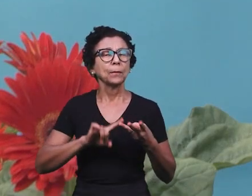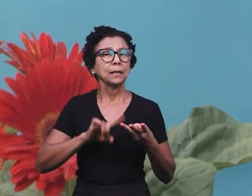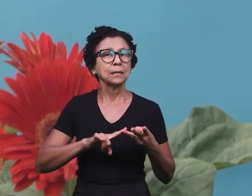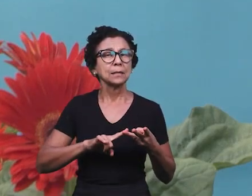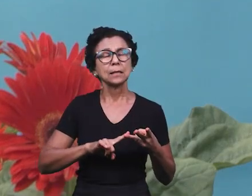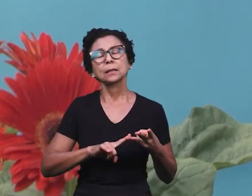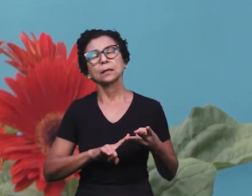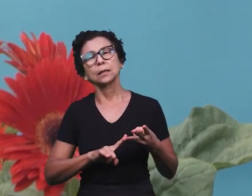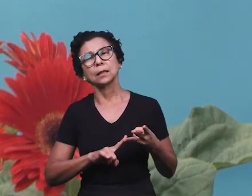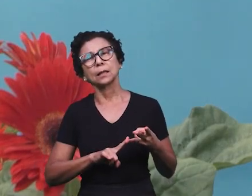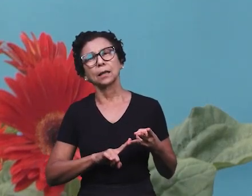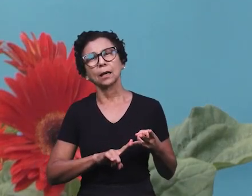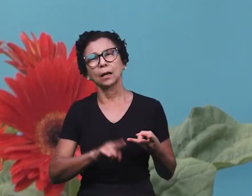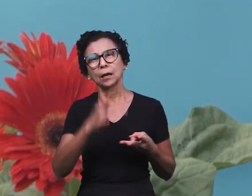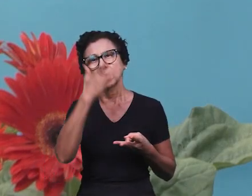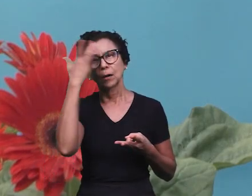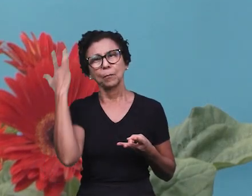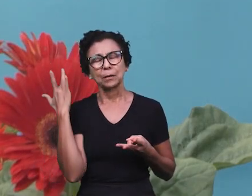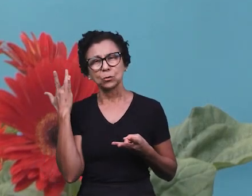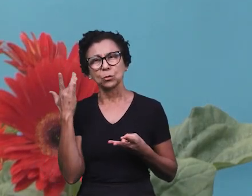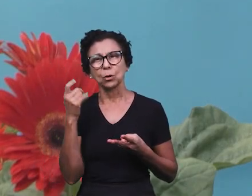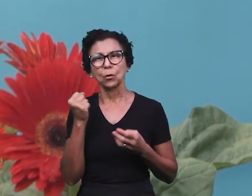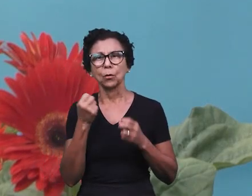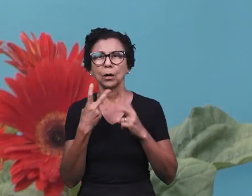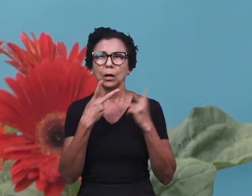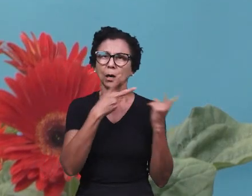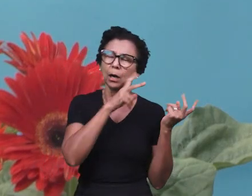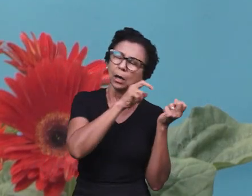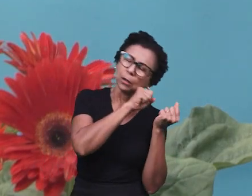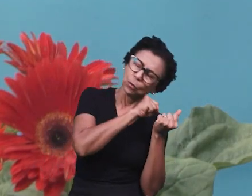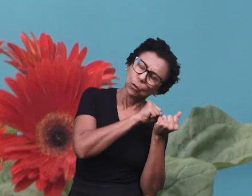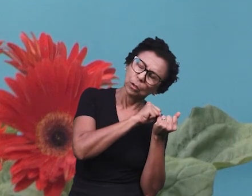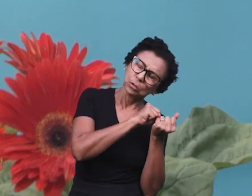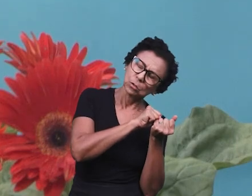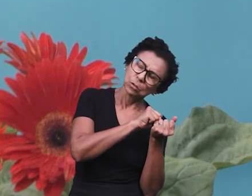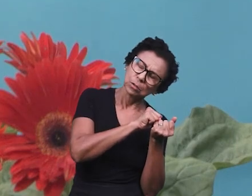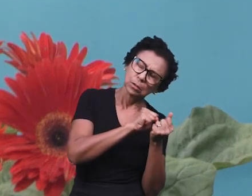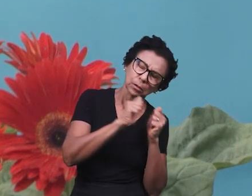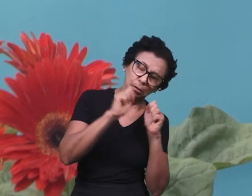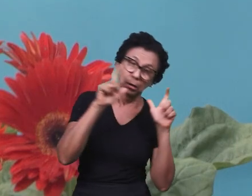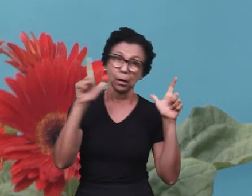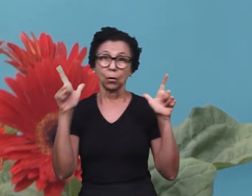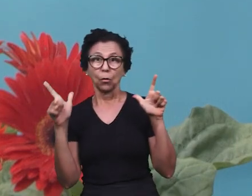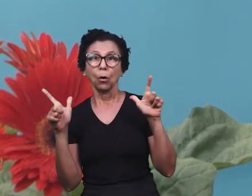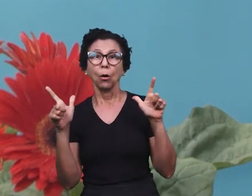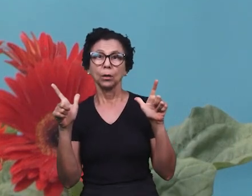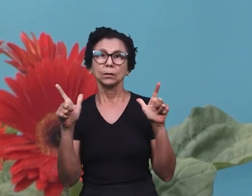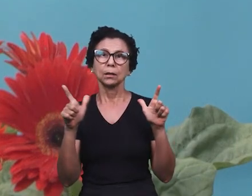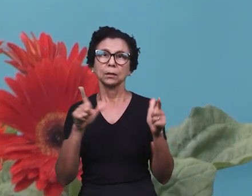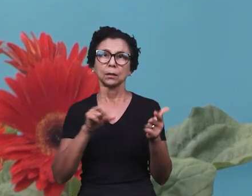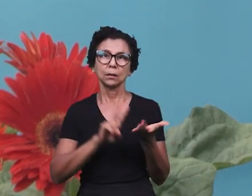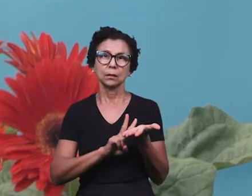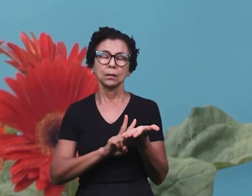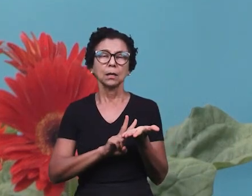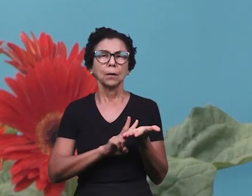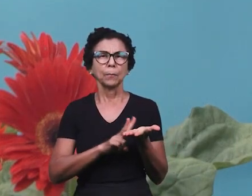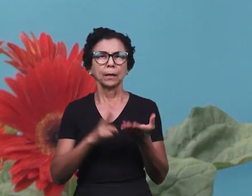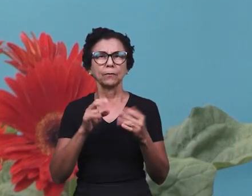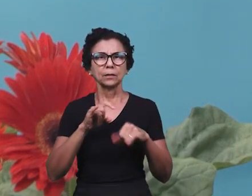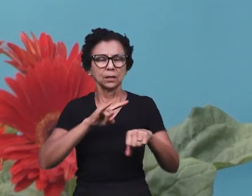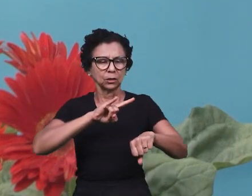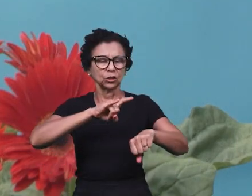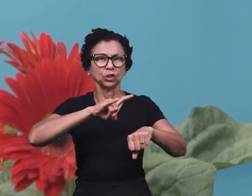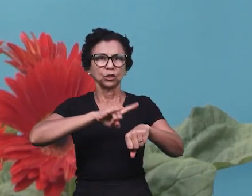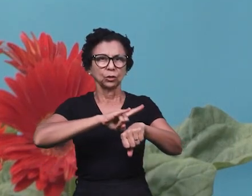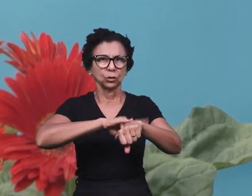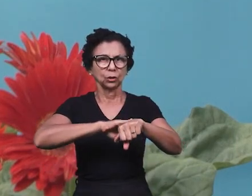que geralmente acorda muito à noite para poder urinar. Normalmente nós não acordamos à noite, no nosso estado normal,